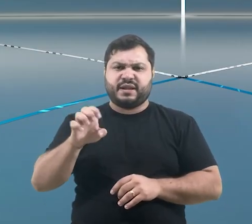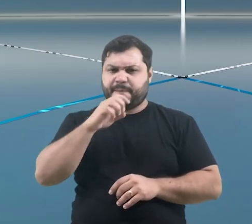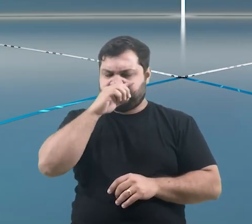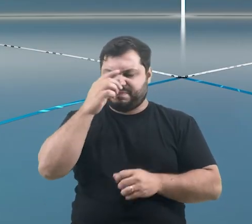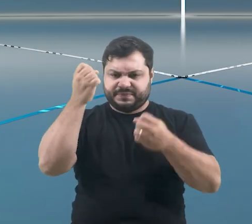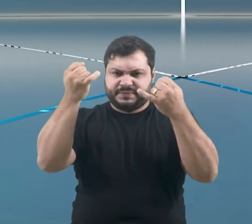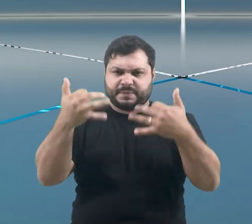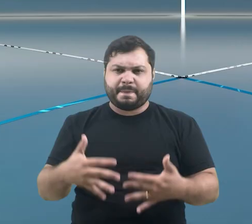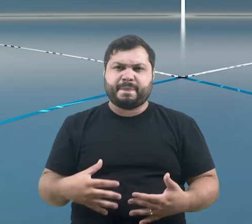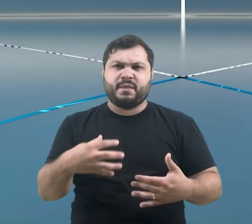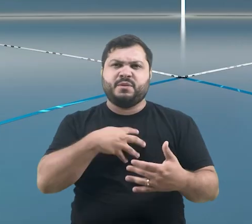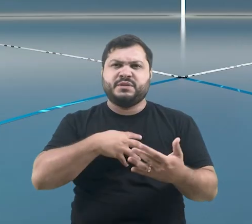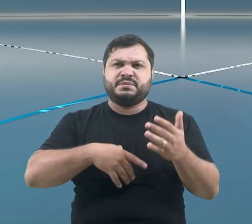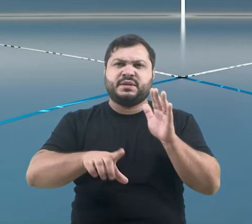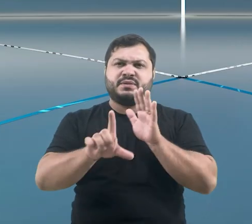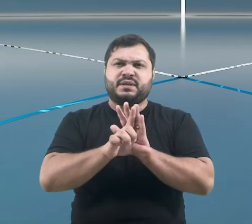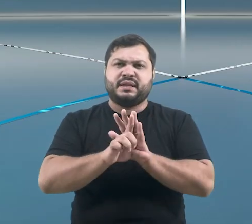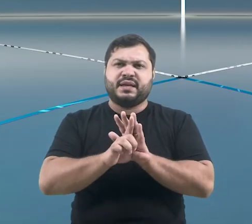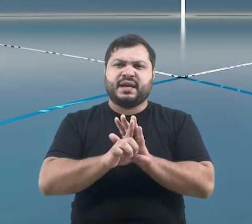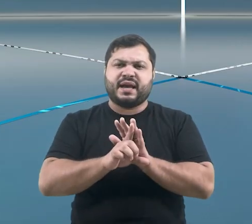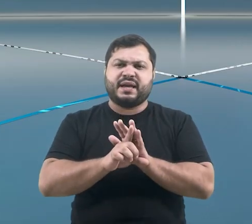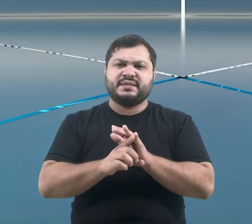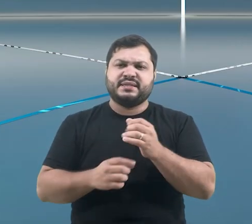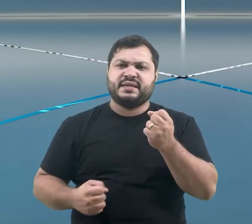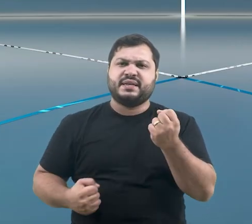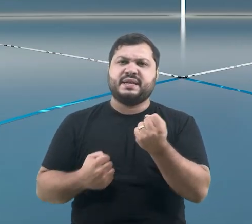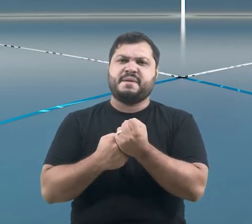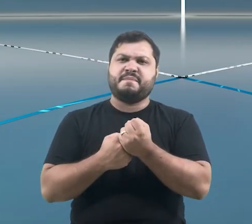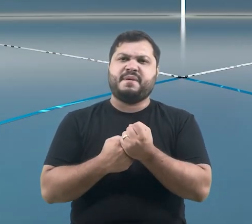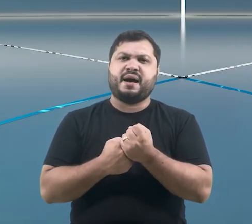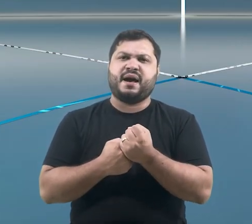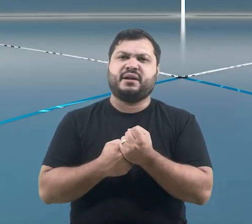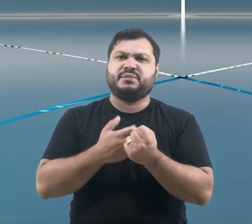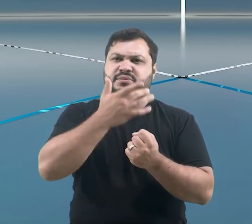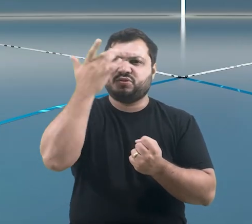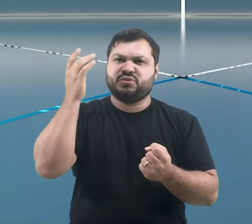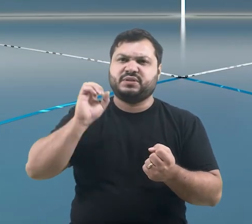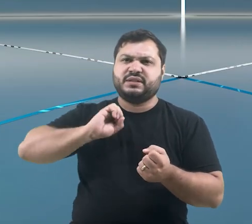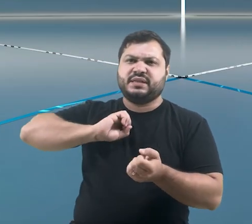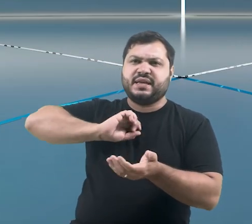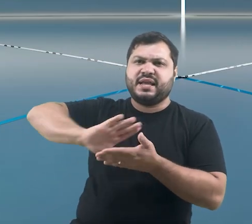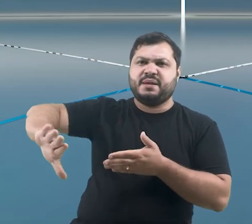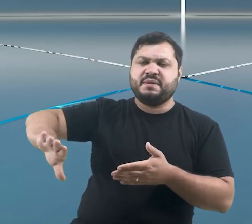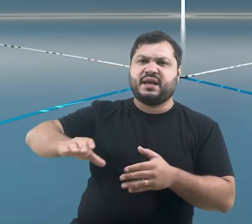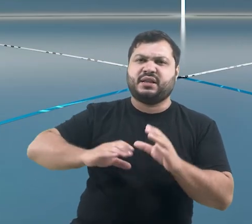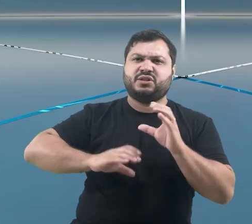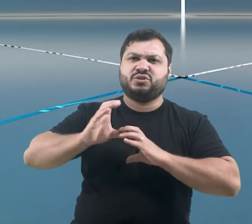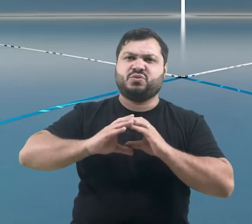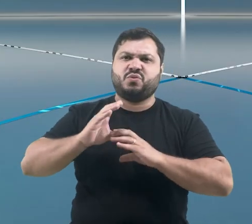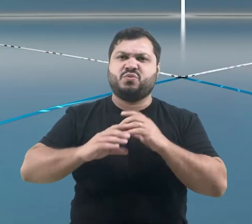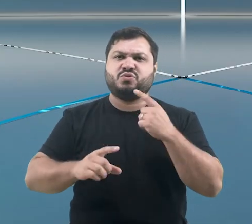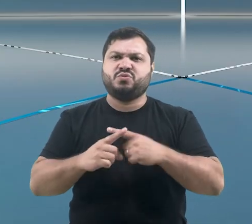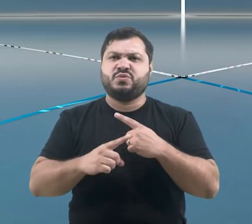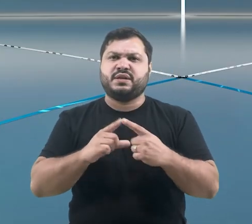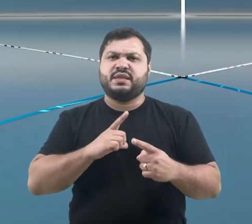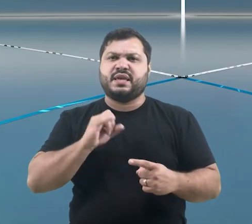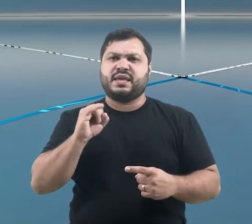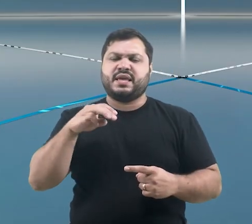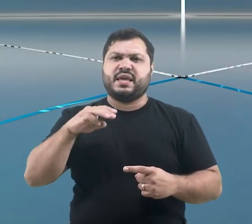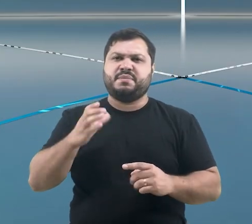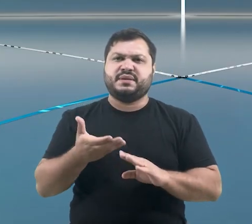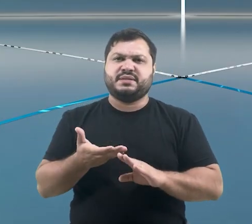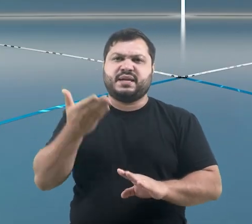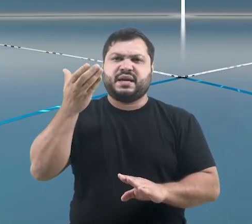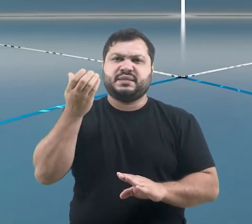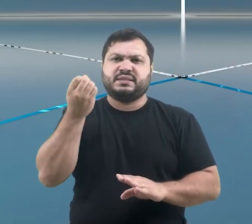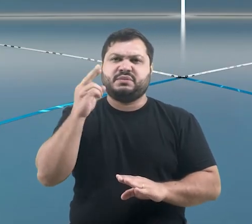Amorim. Ele explicou os aspectos legais que amparam candidatos eliminados de concursos públicos devido ao IMC